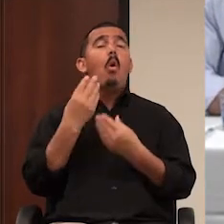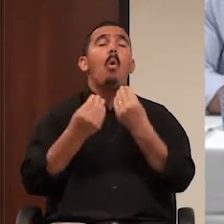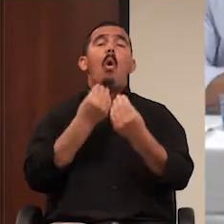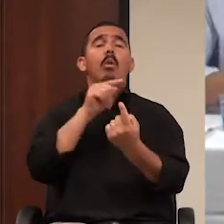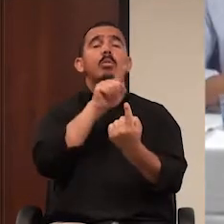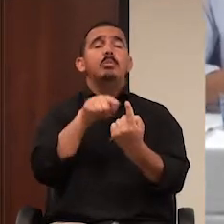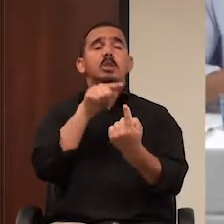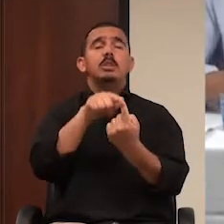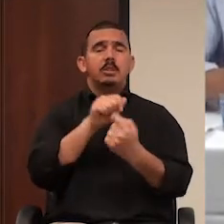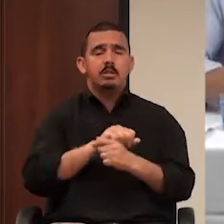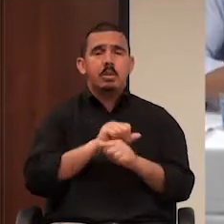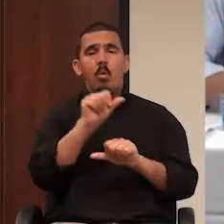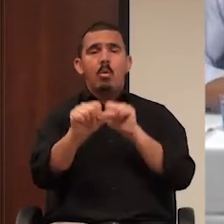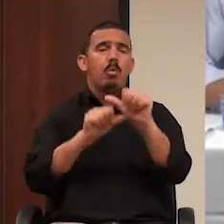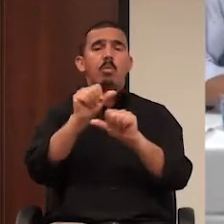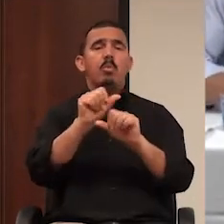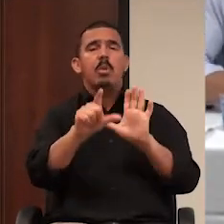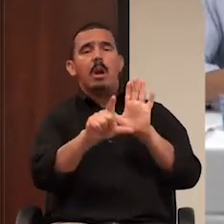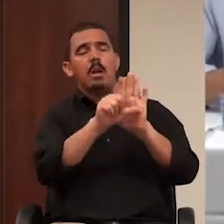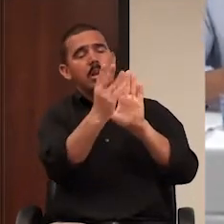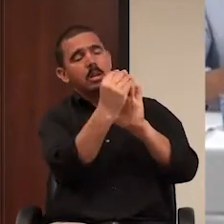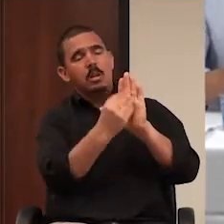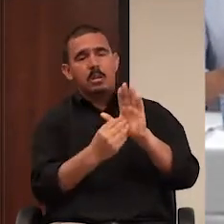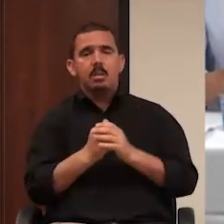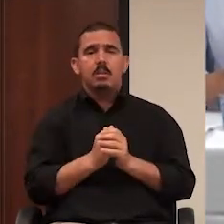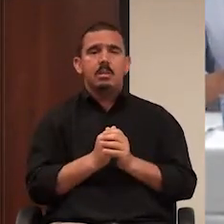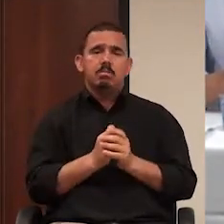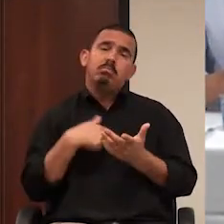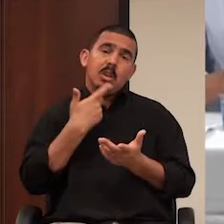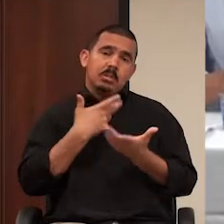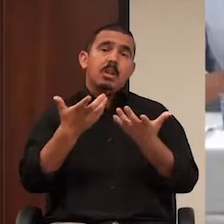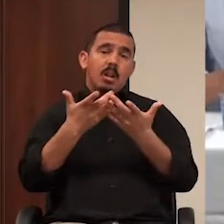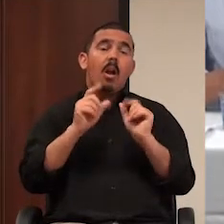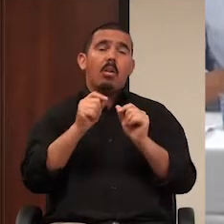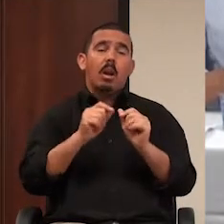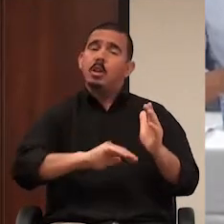essas alterações? A gente poderia chegar na ausência completa da interdição,